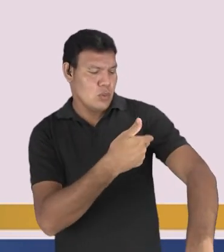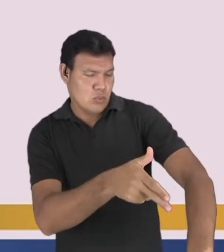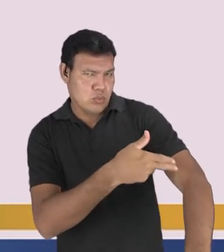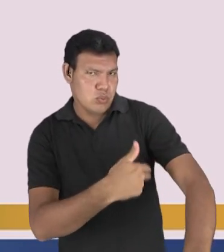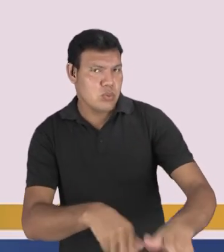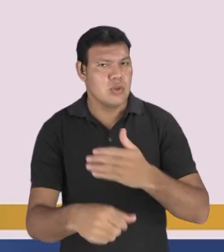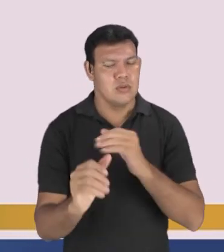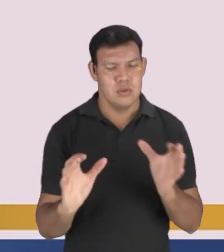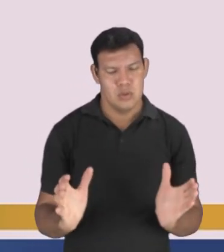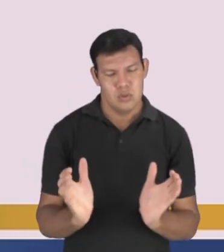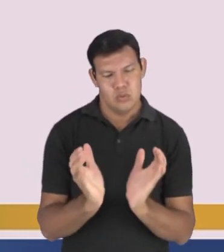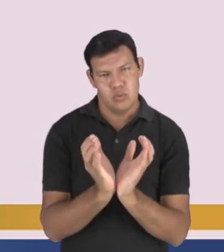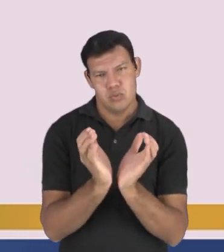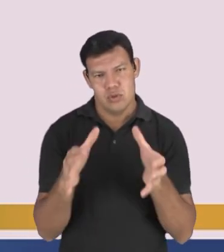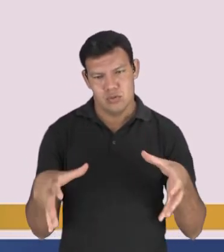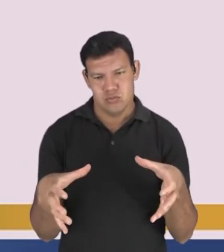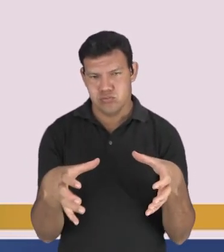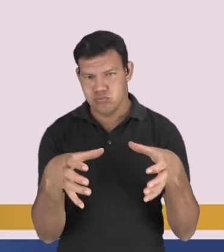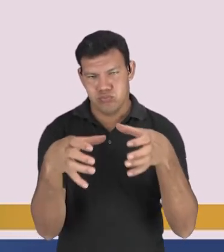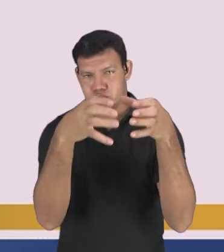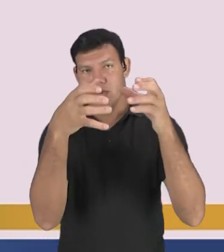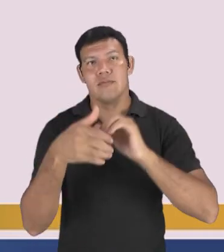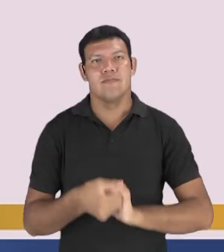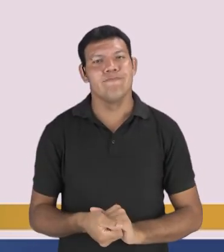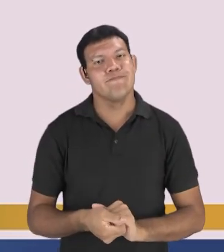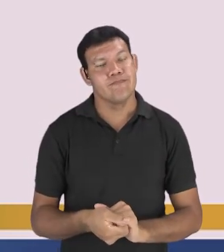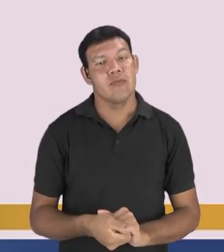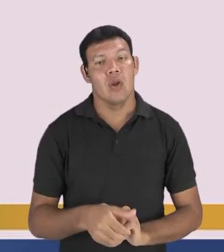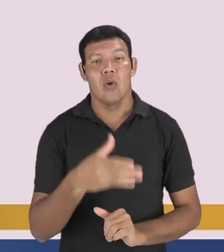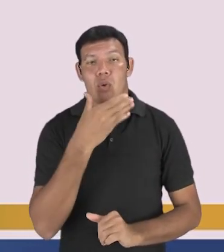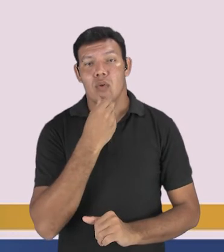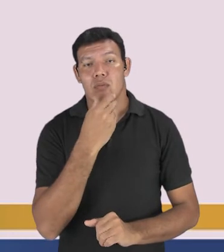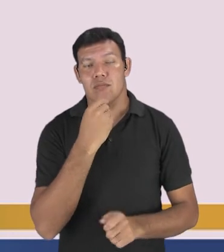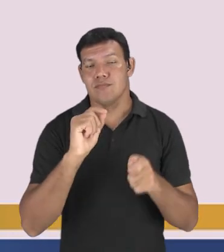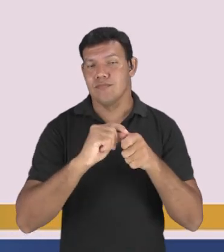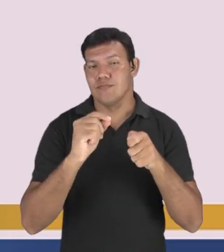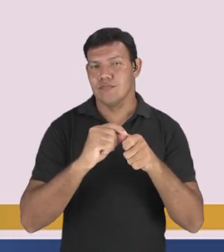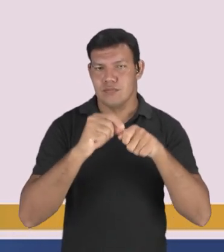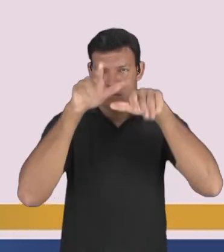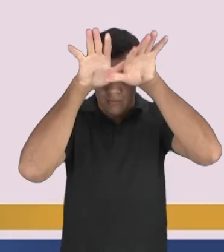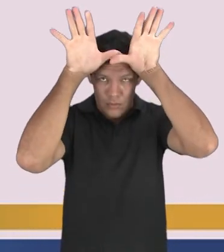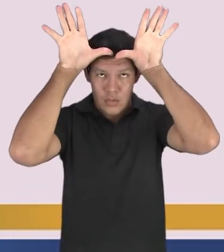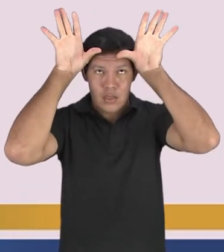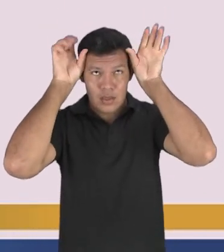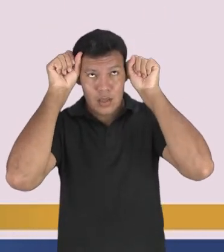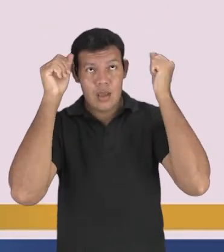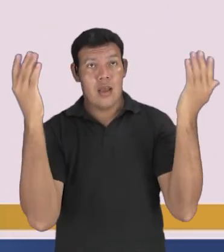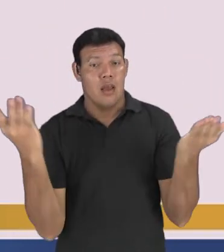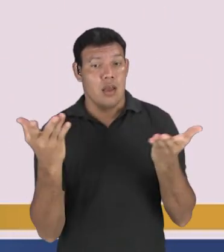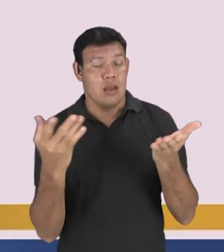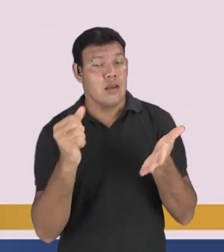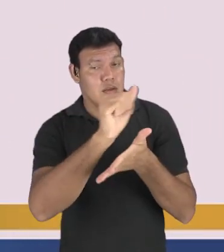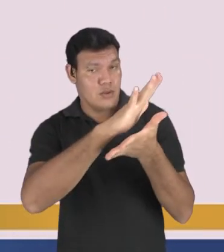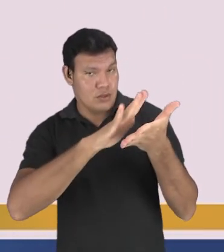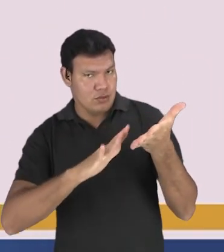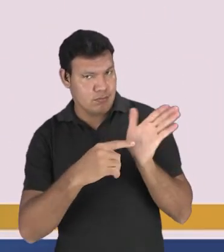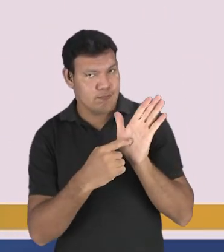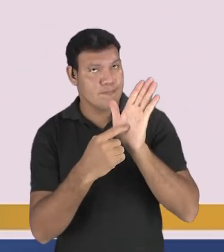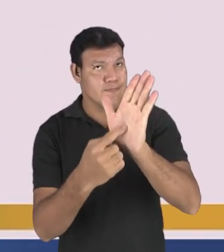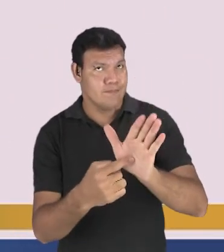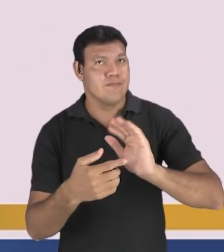dos guerreiros. Observe aqui nesse desenho uma pintura corporal da etnia Kayapó. O